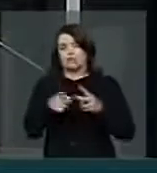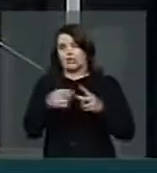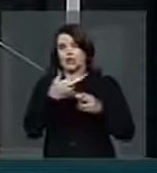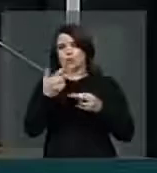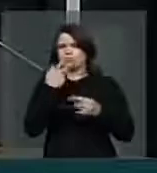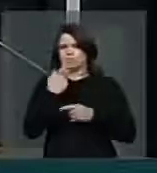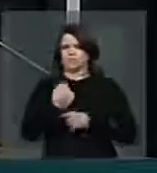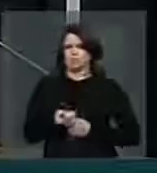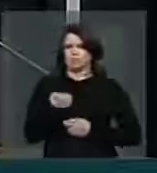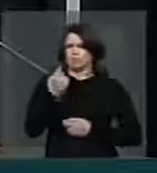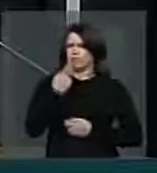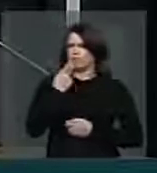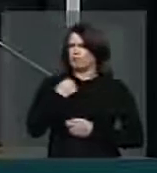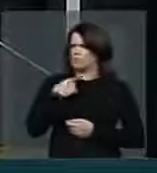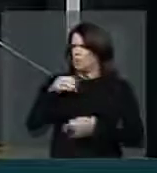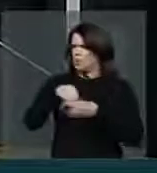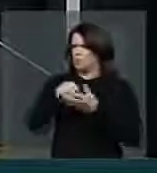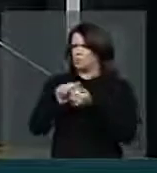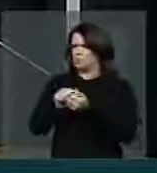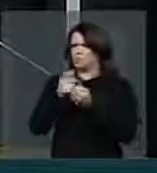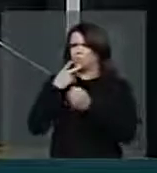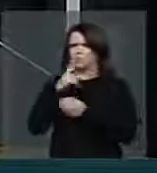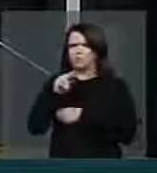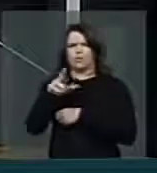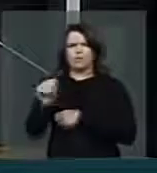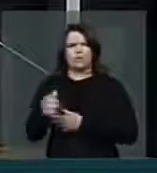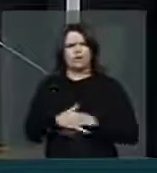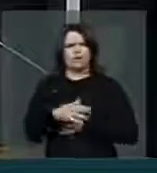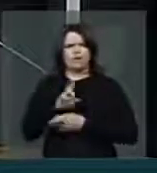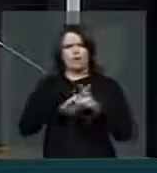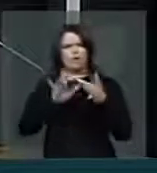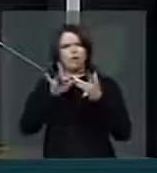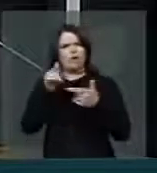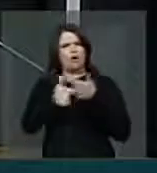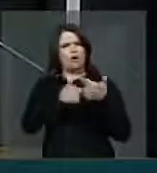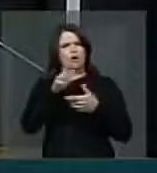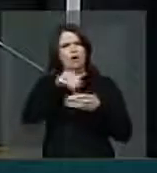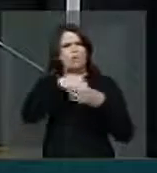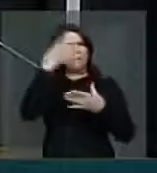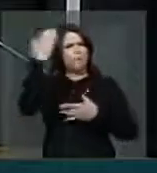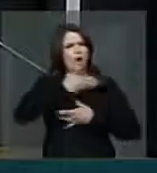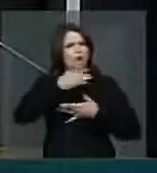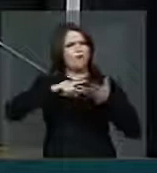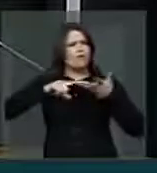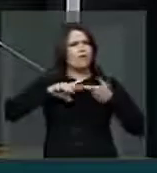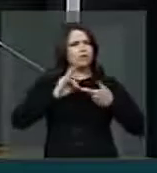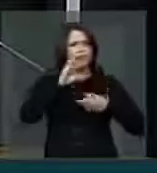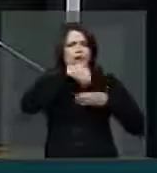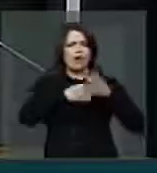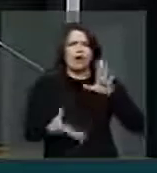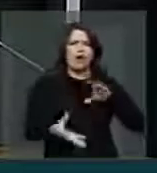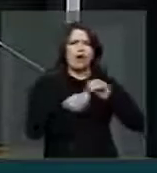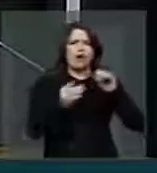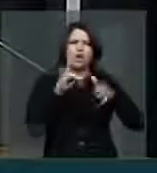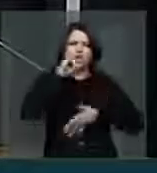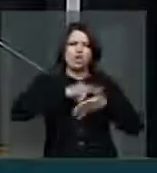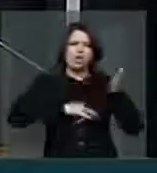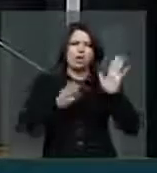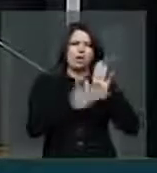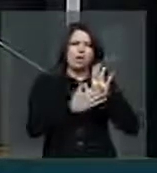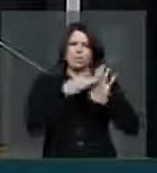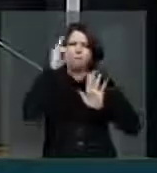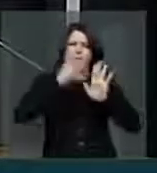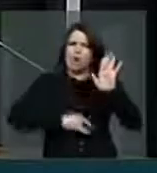não existe na prática, não aponta um fato concreto que me relacione, um fato com prova, que possa anexar um documento, alguma